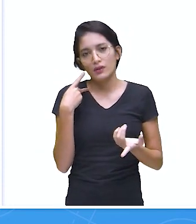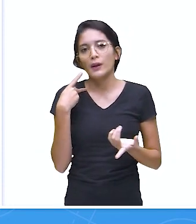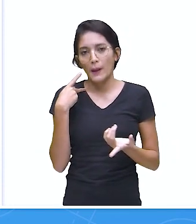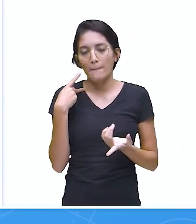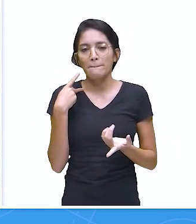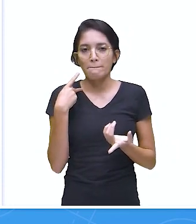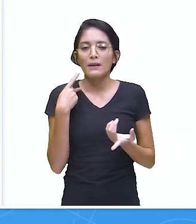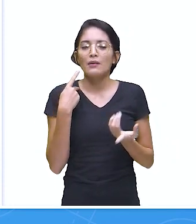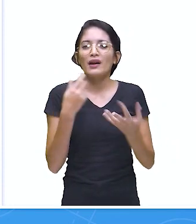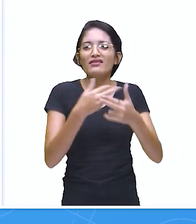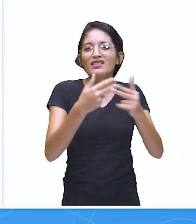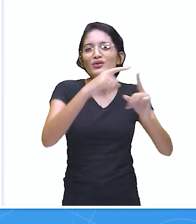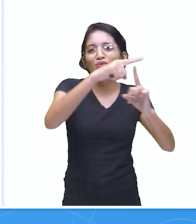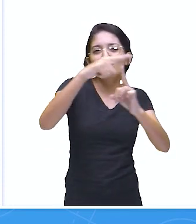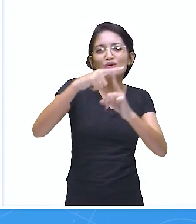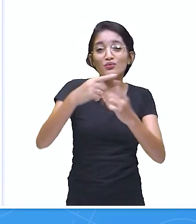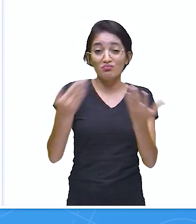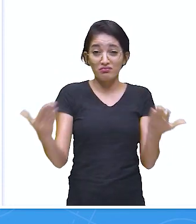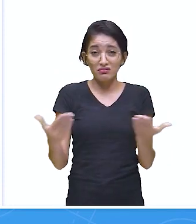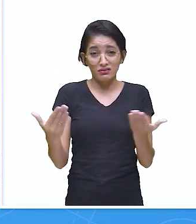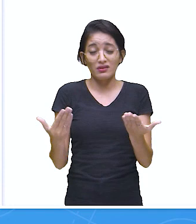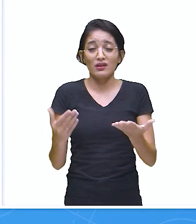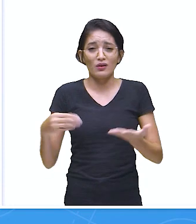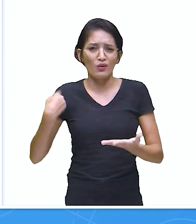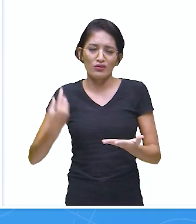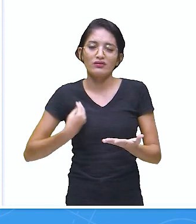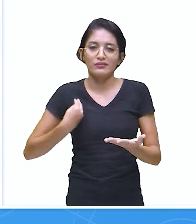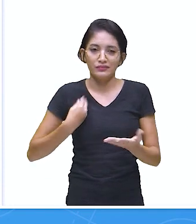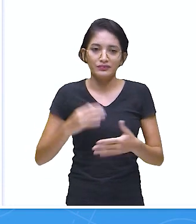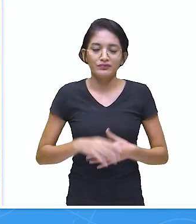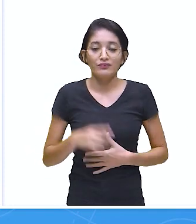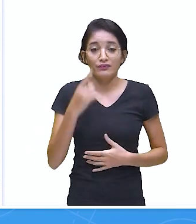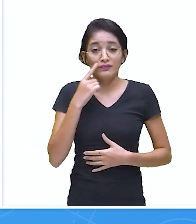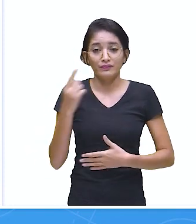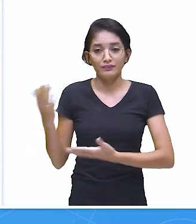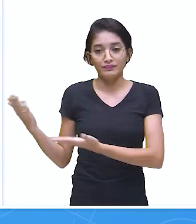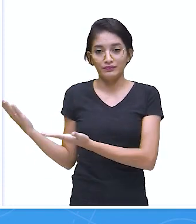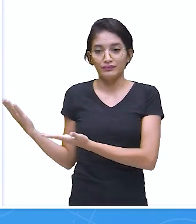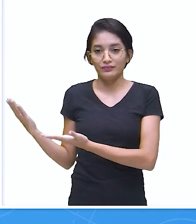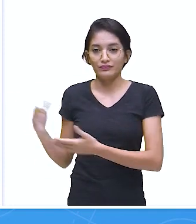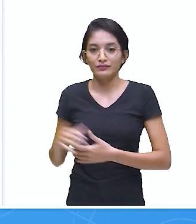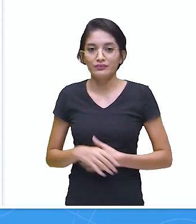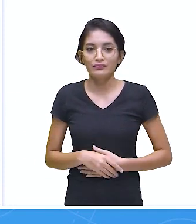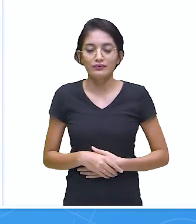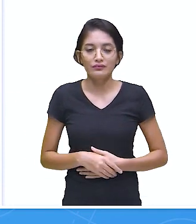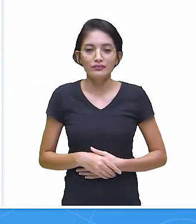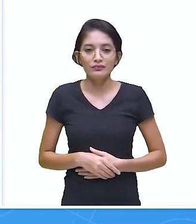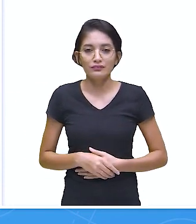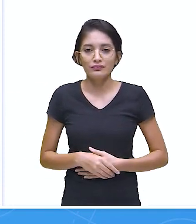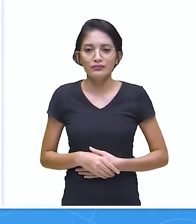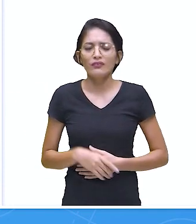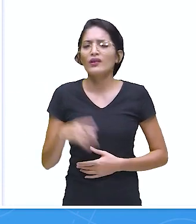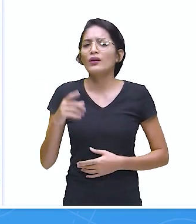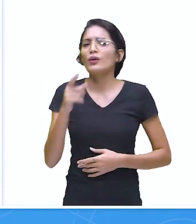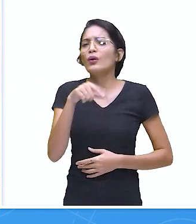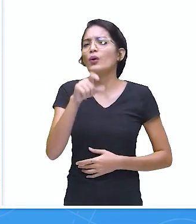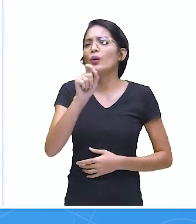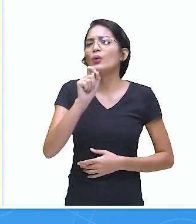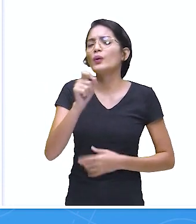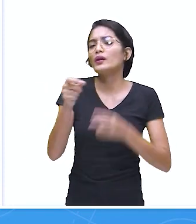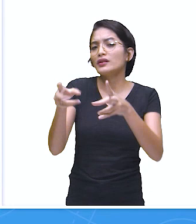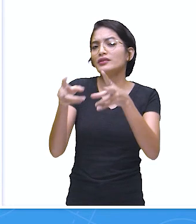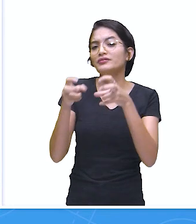para situações da atualidade. Observe aí essa outra charge aí, observe. O que você vê?